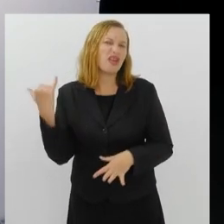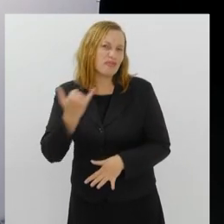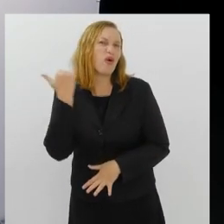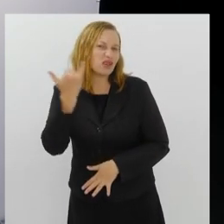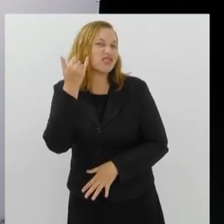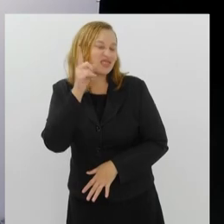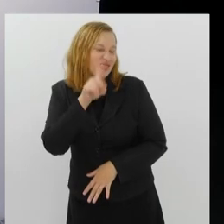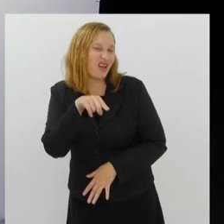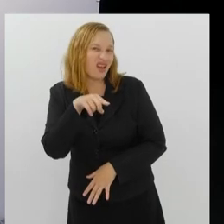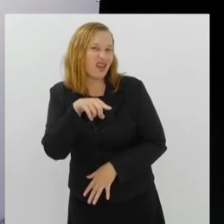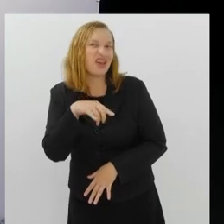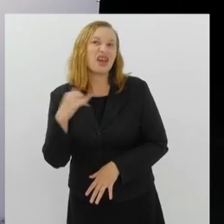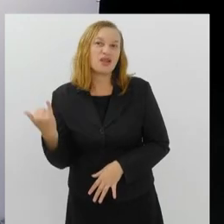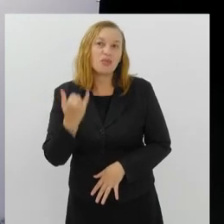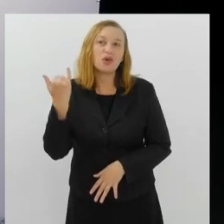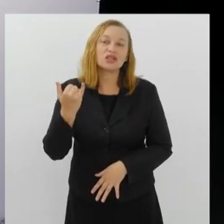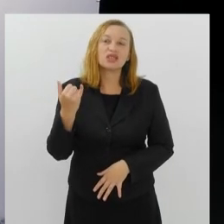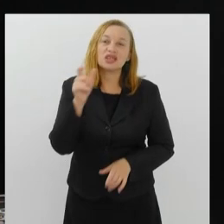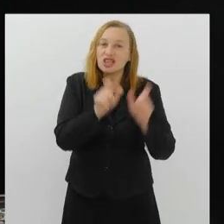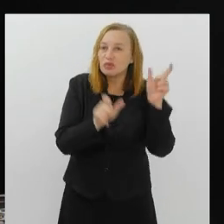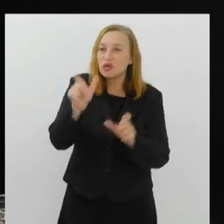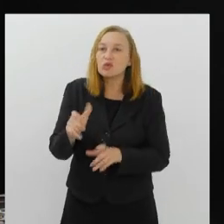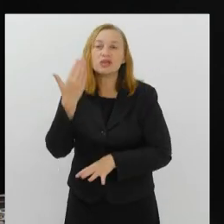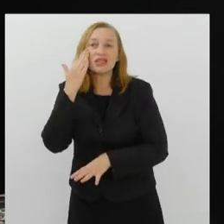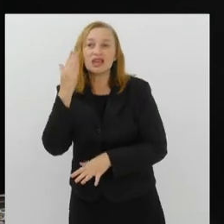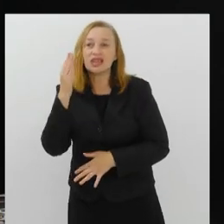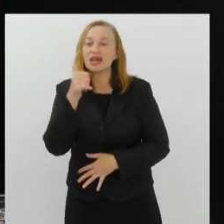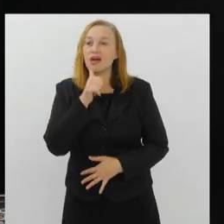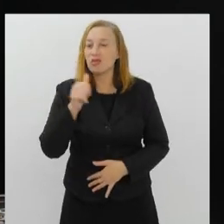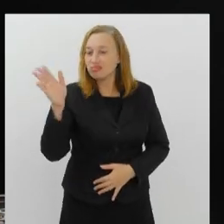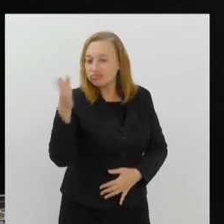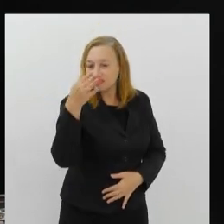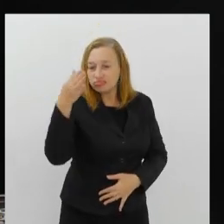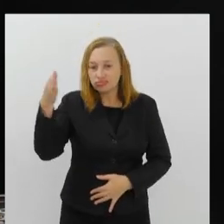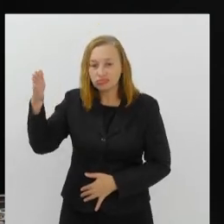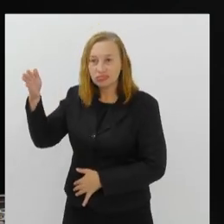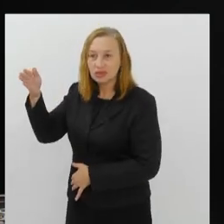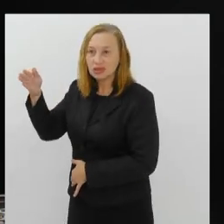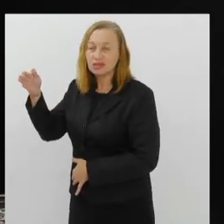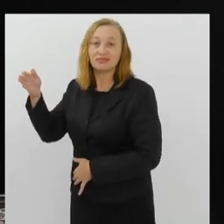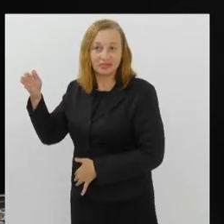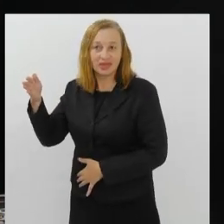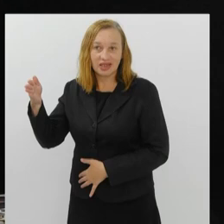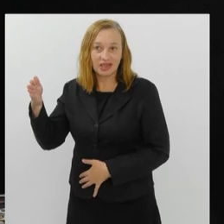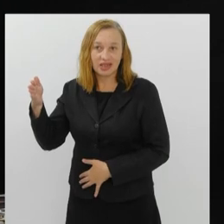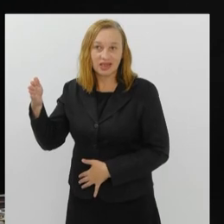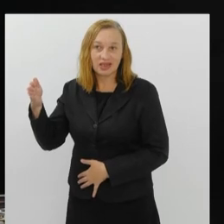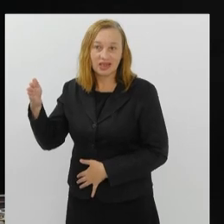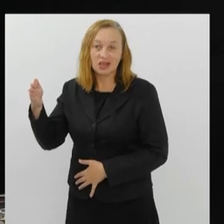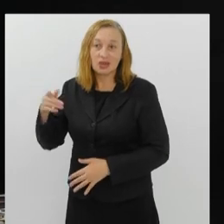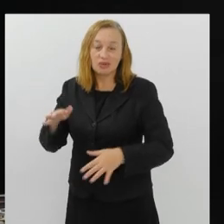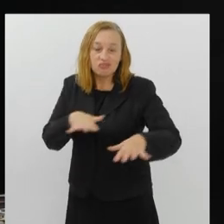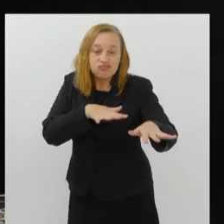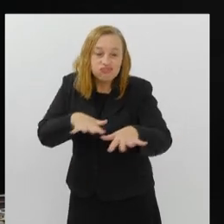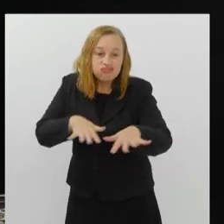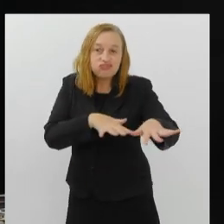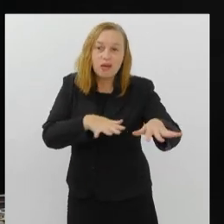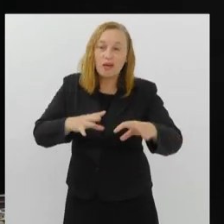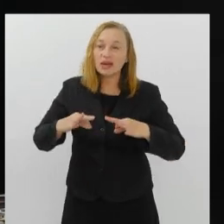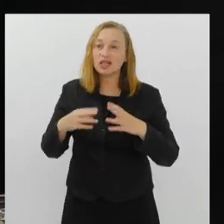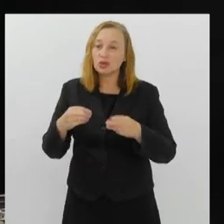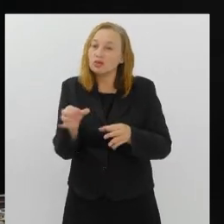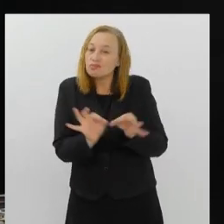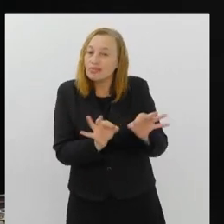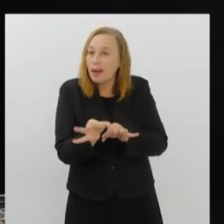Tudo isso é importante, né? É importante que as pessoas entendam que a porta-bandeira se apresenta, evidente, durante o desfile, mas ela tem toda